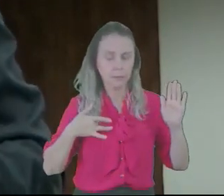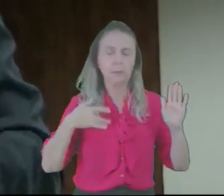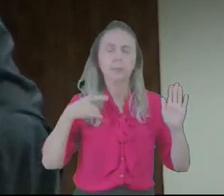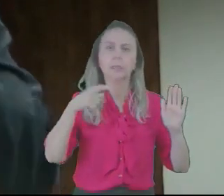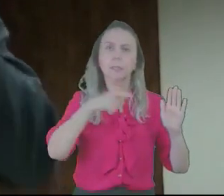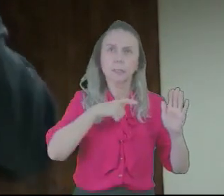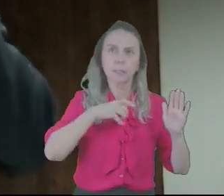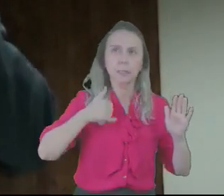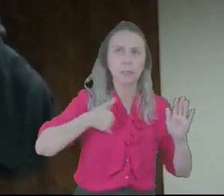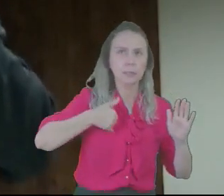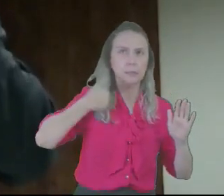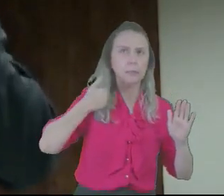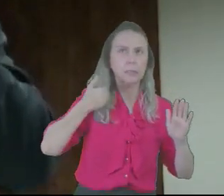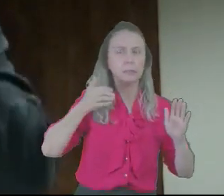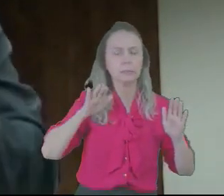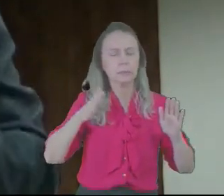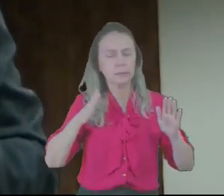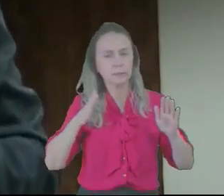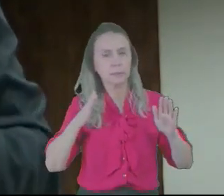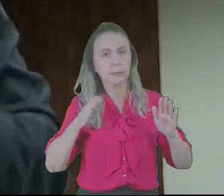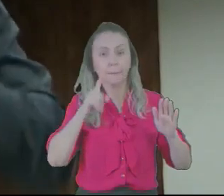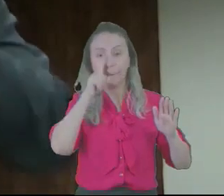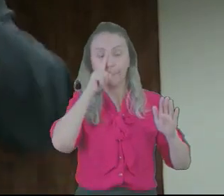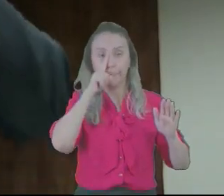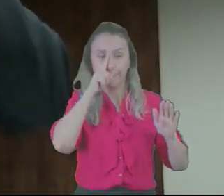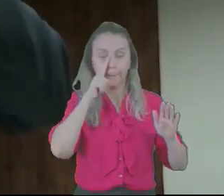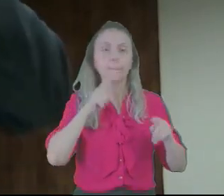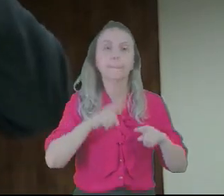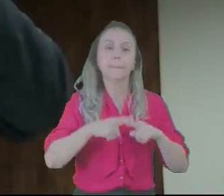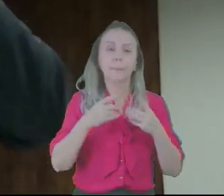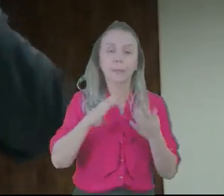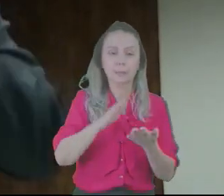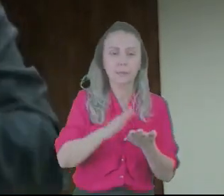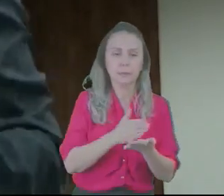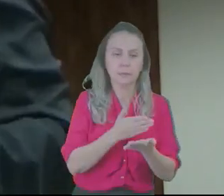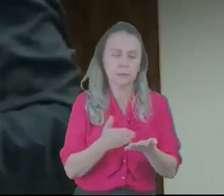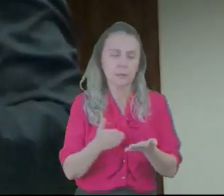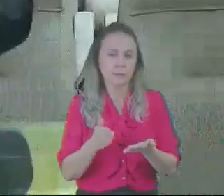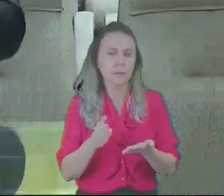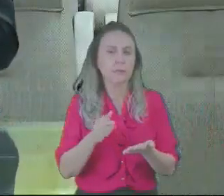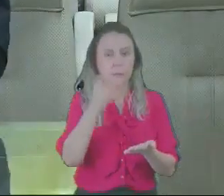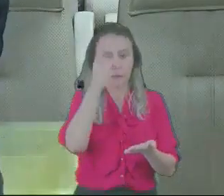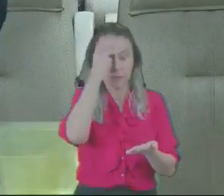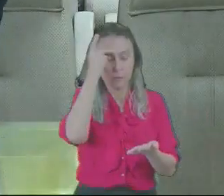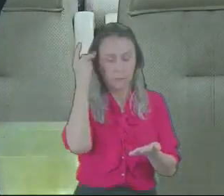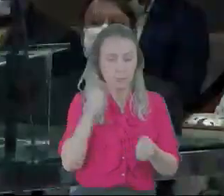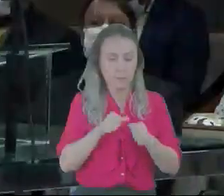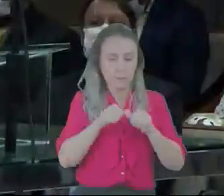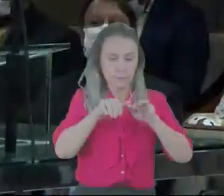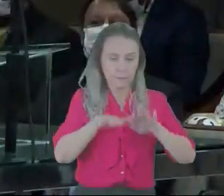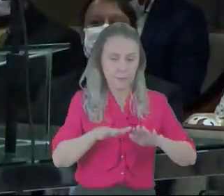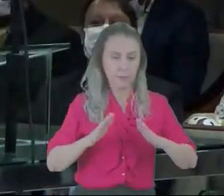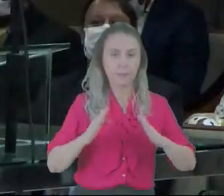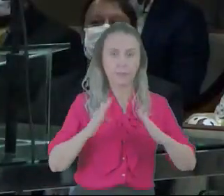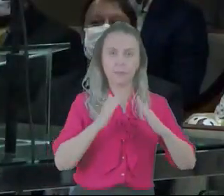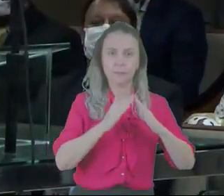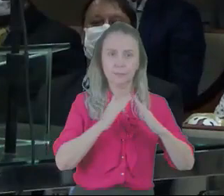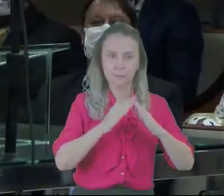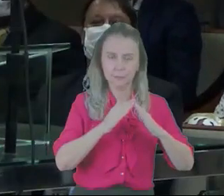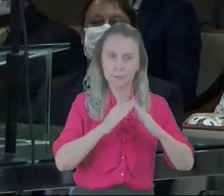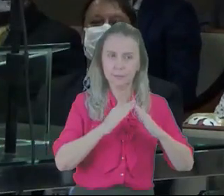muita gente tá em casa com desculpa que não tá na nossa cidade de risco mas vai para pizzaria